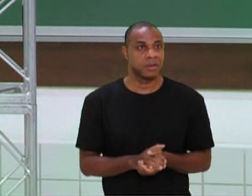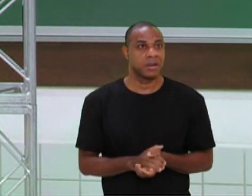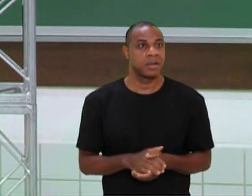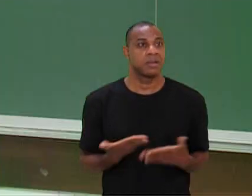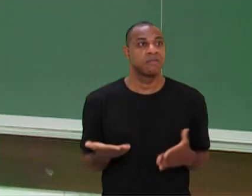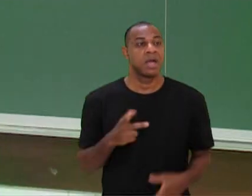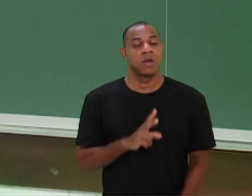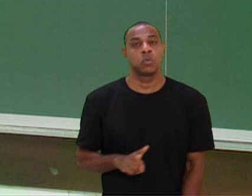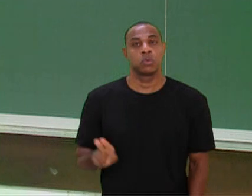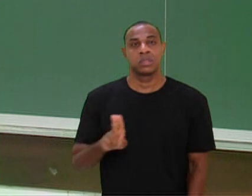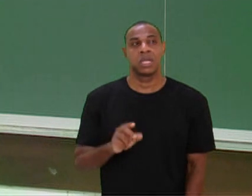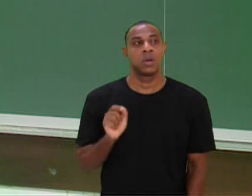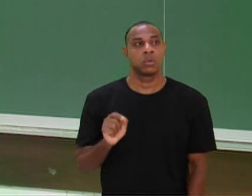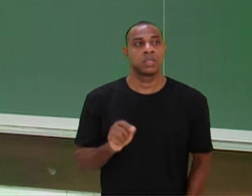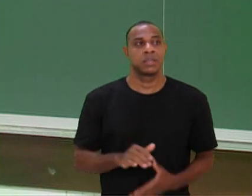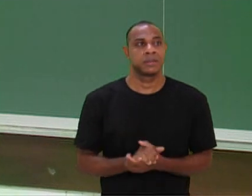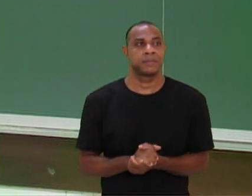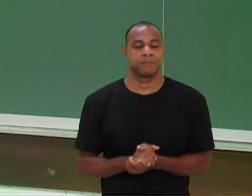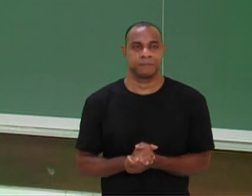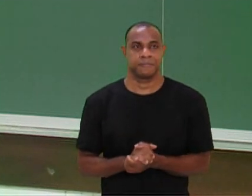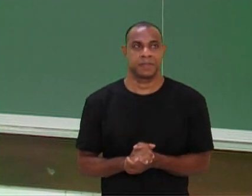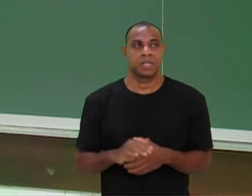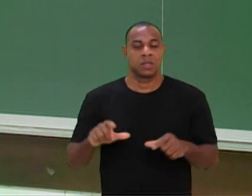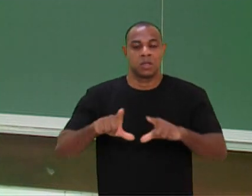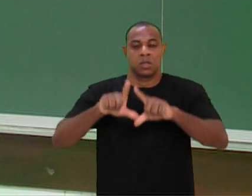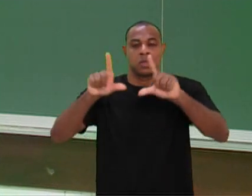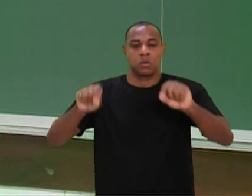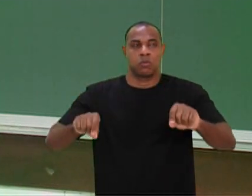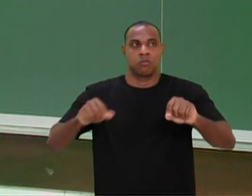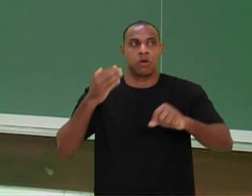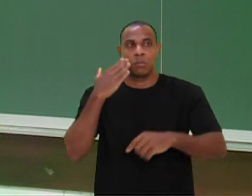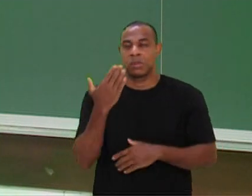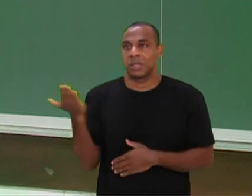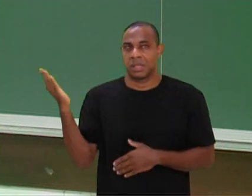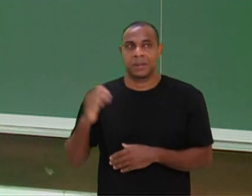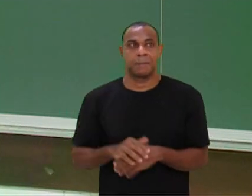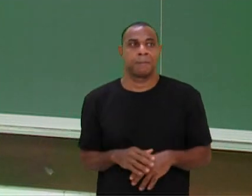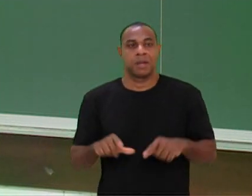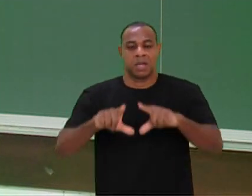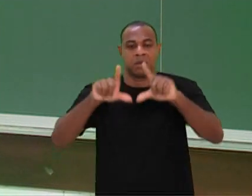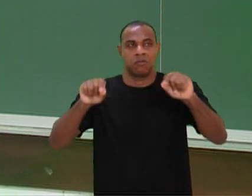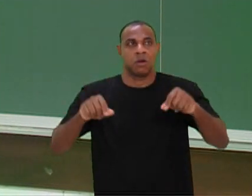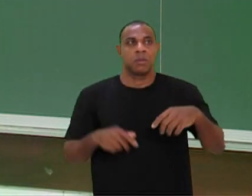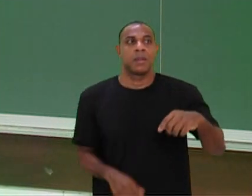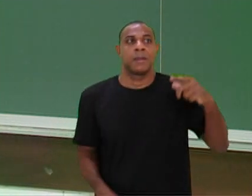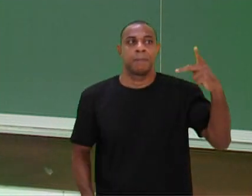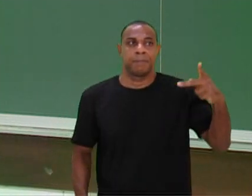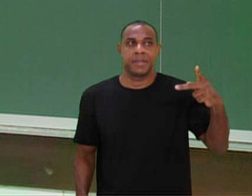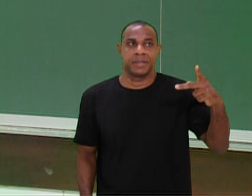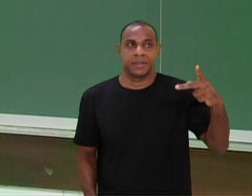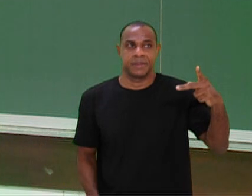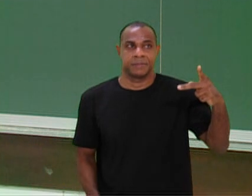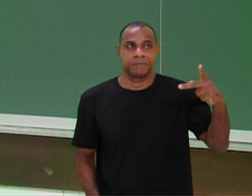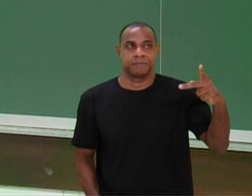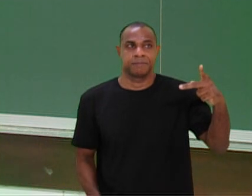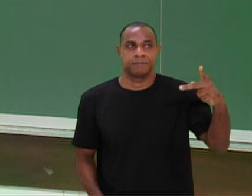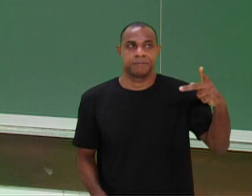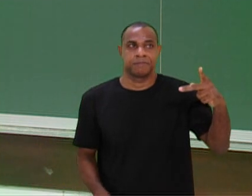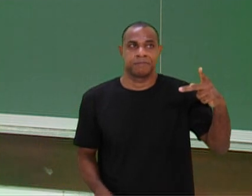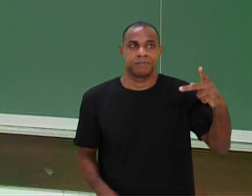vamos utilizar o teorema de Stephen, ou seja, pressão naquele ponto vai ser igual à pressão